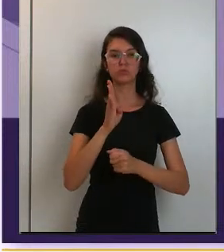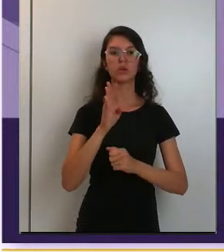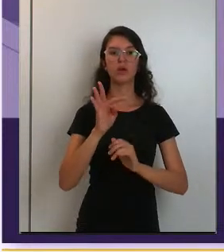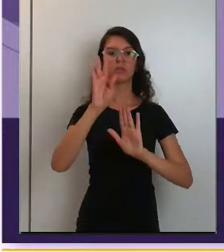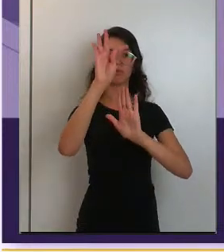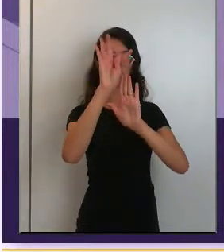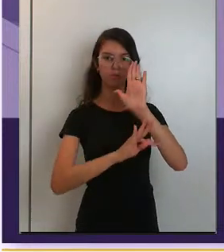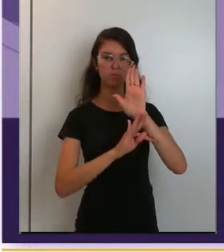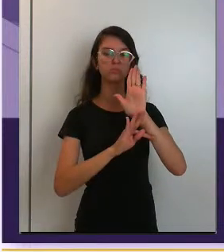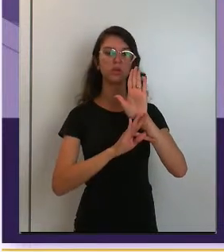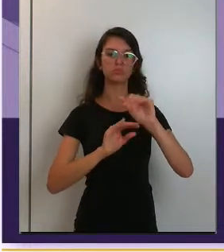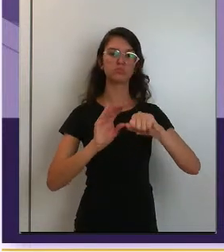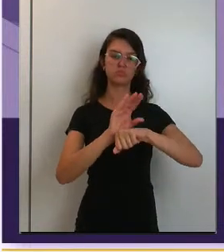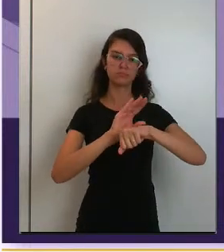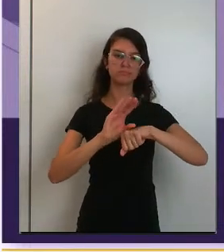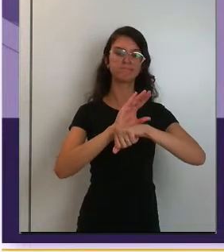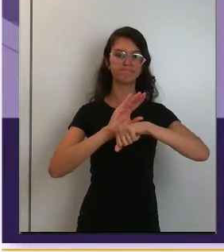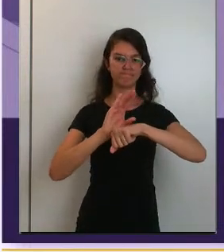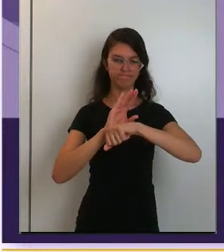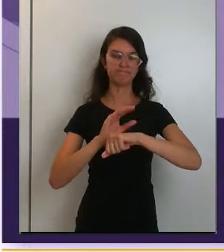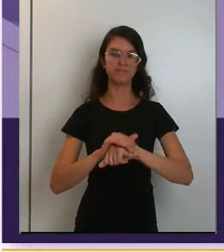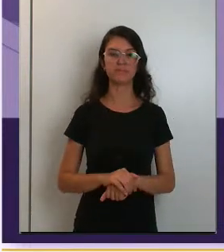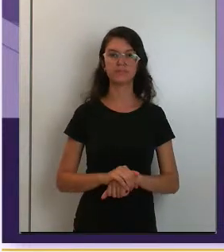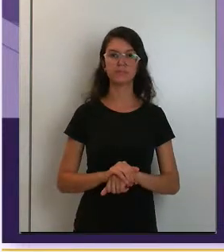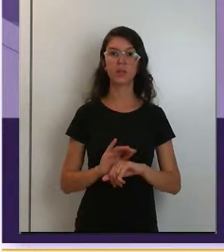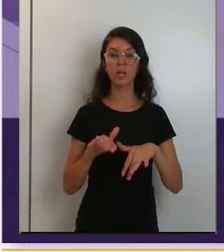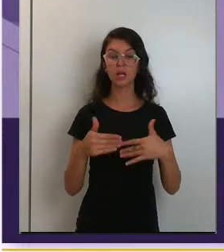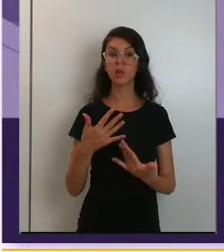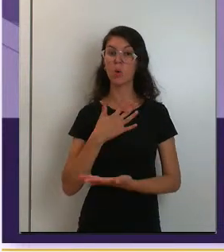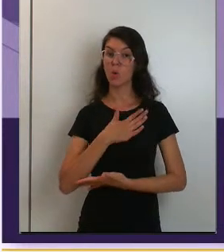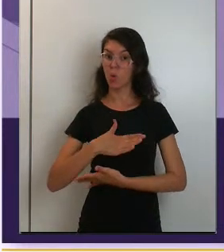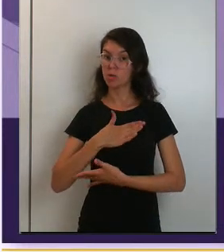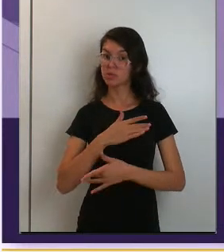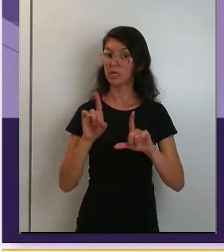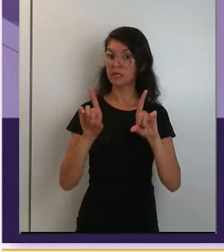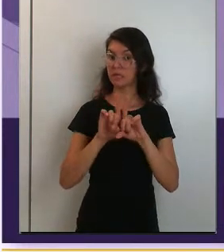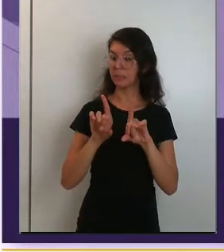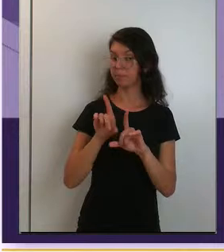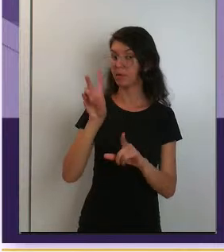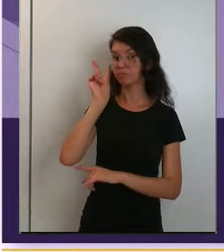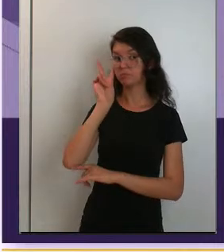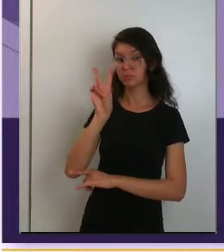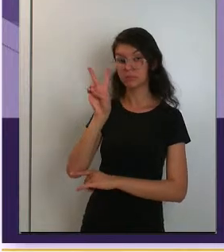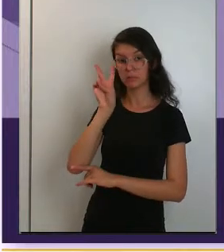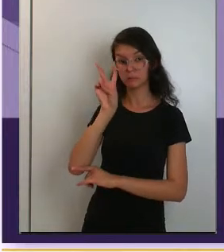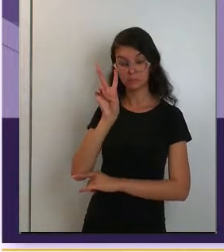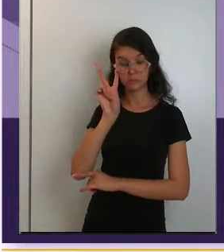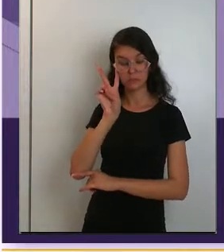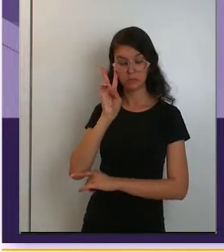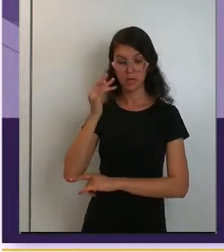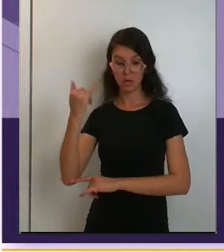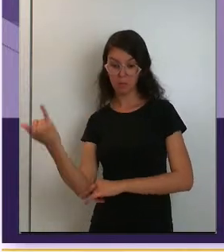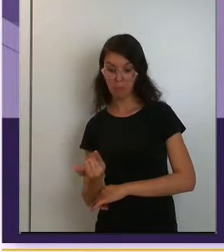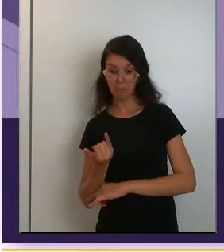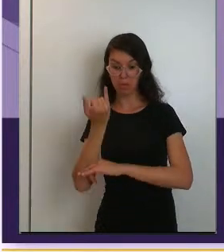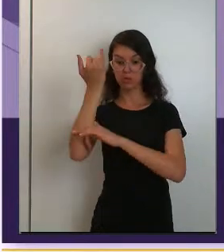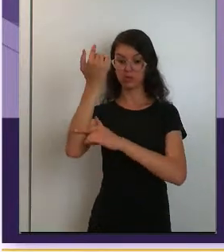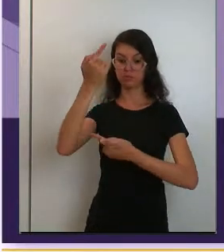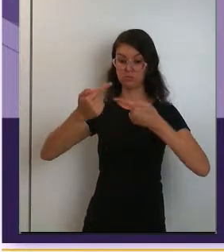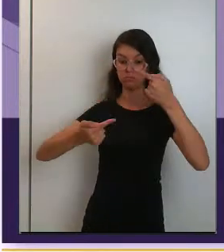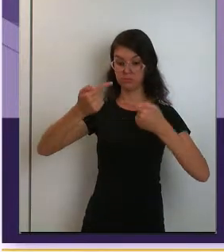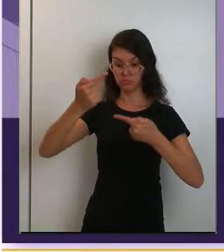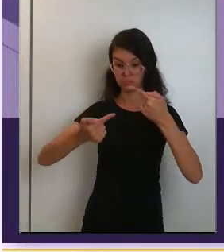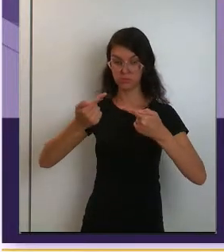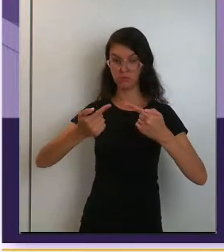texto constitucional. Eu gostaria também de ressaltar a importância da discussão nesse evento